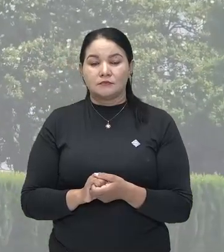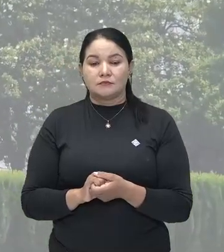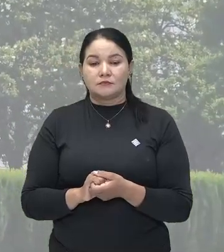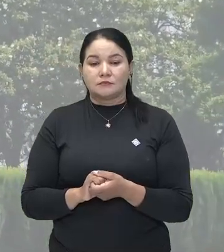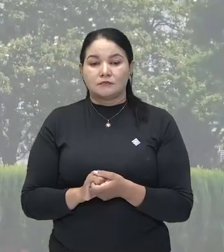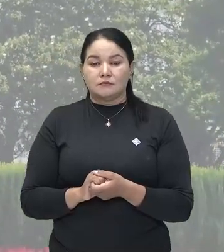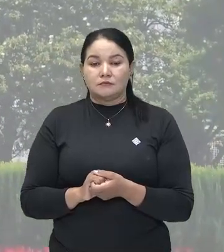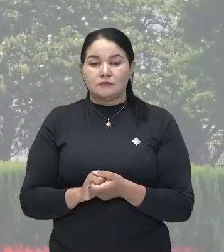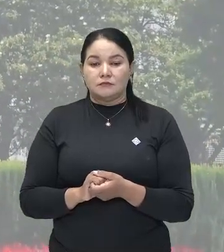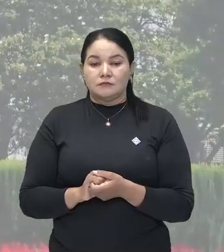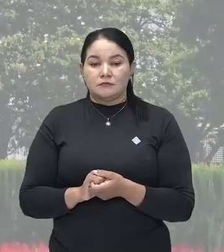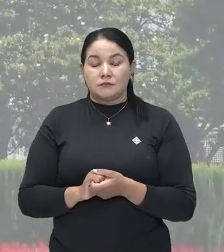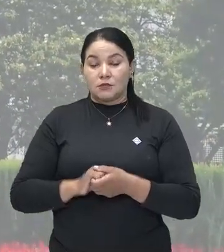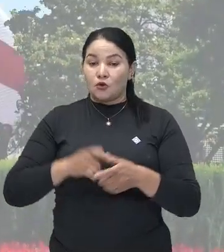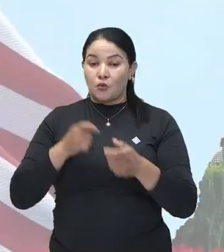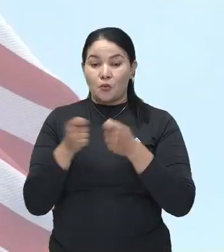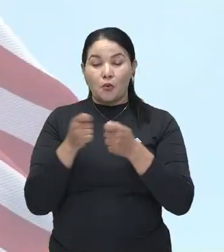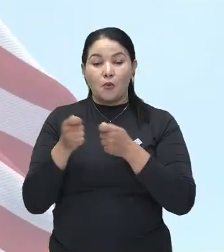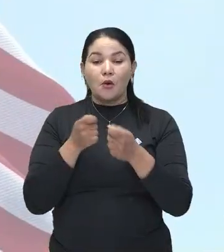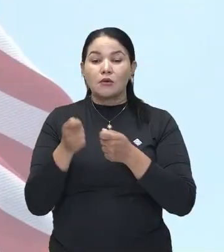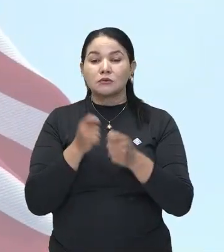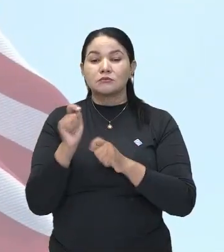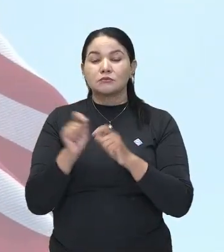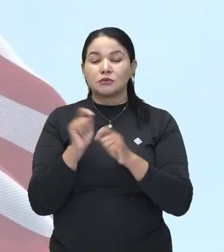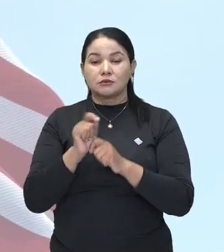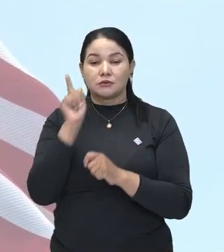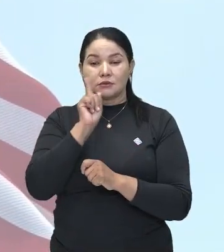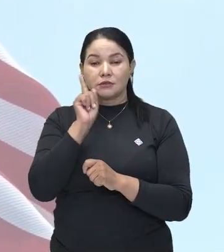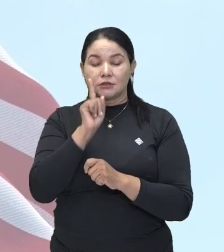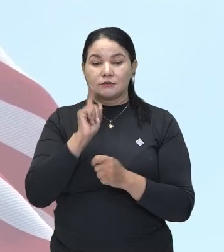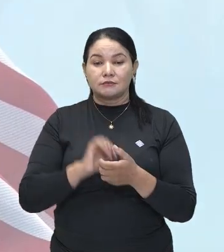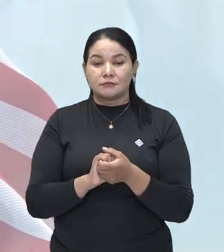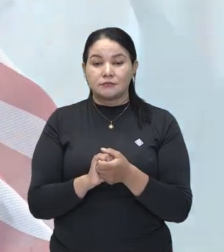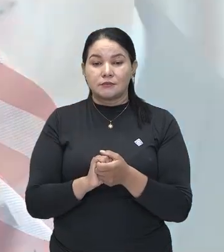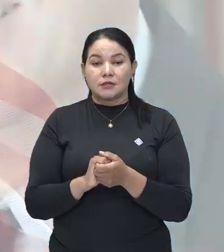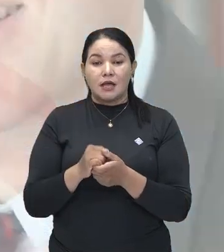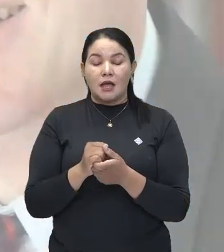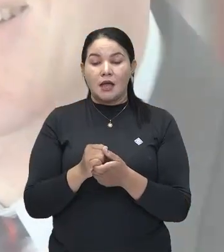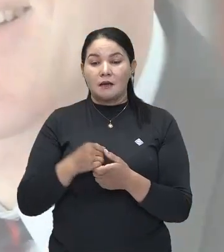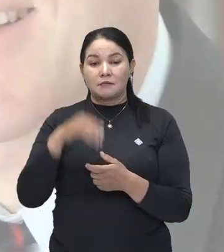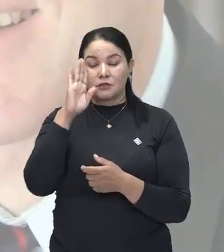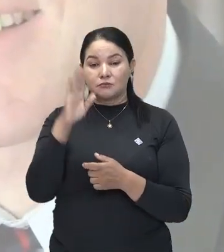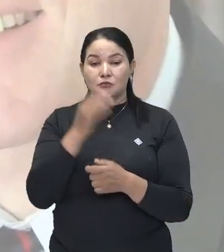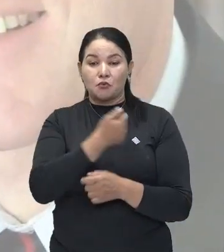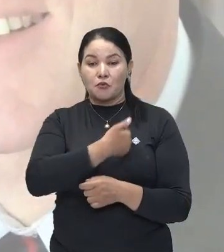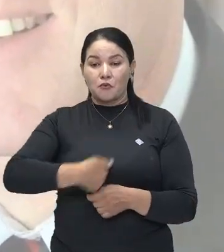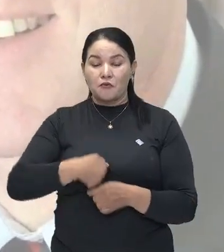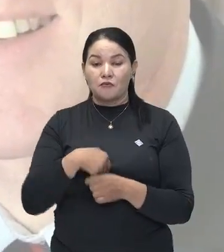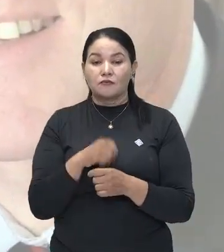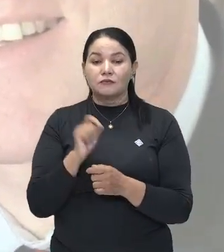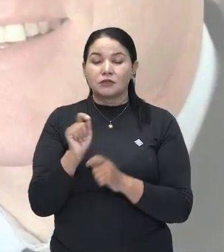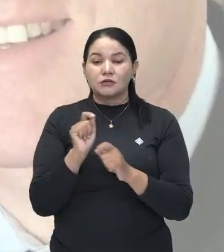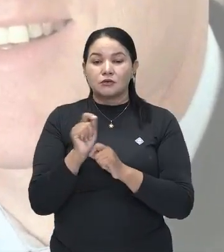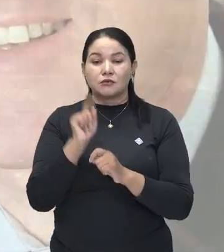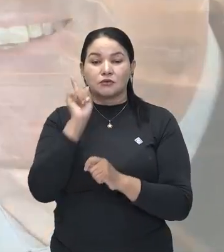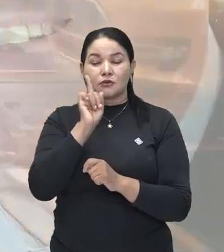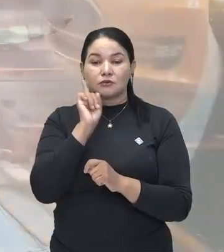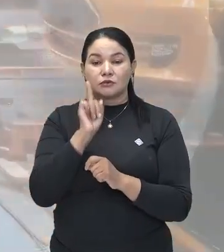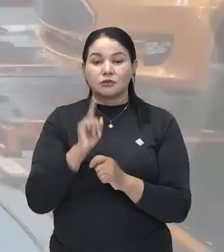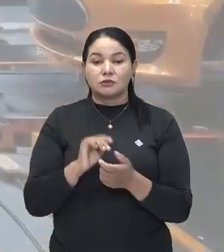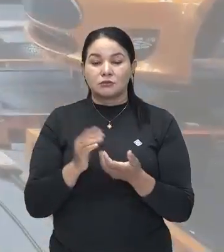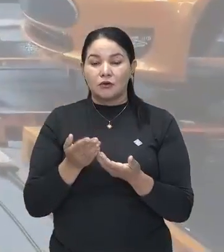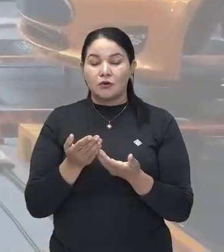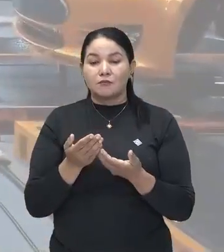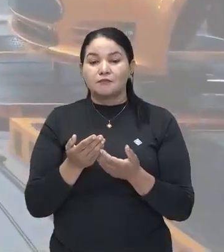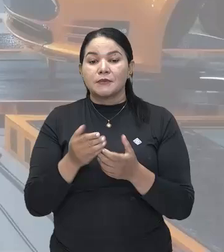econômico estadunidense. Apesar de se manter como potência hegemônica há décadas, os Estados Unidos vêm perdendo espaço no